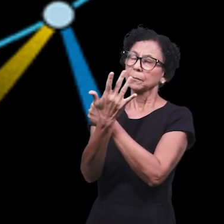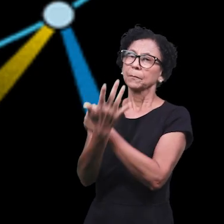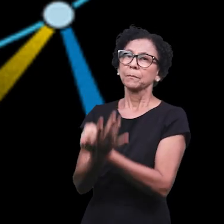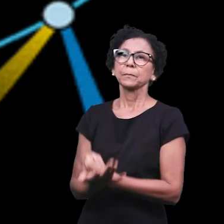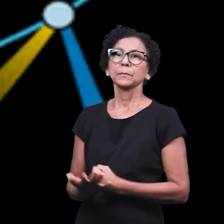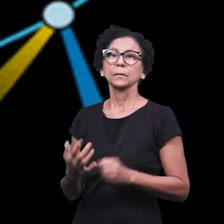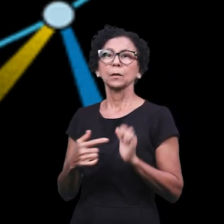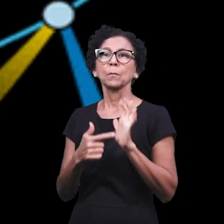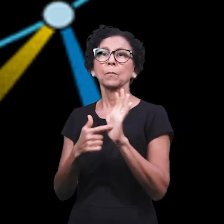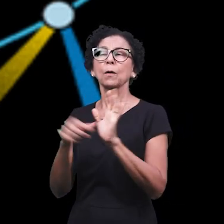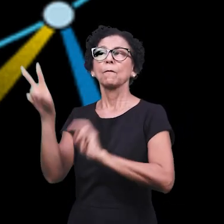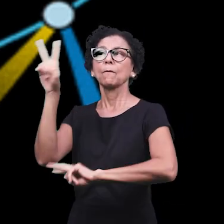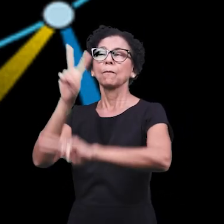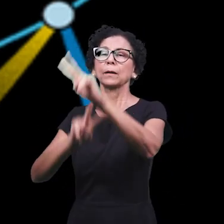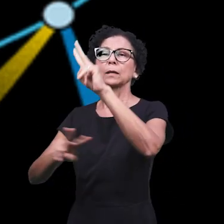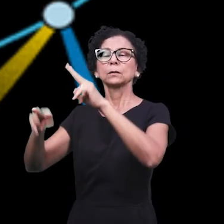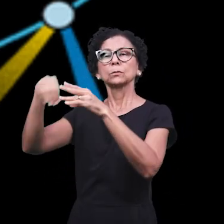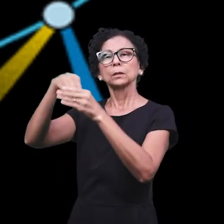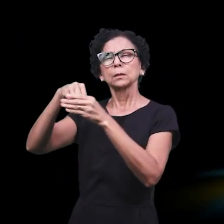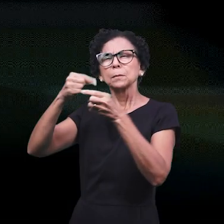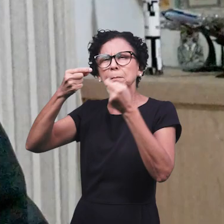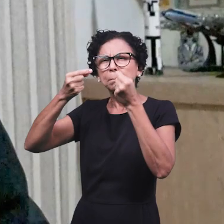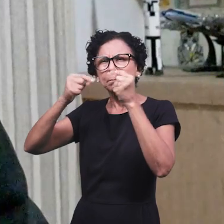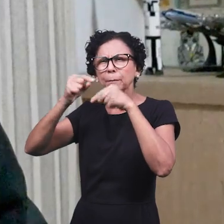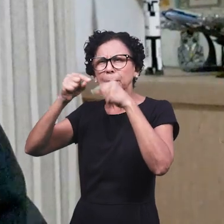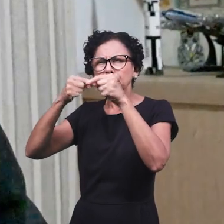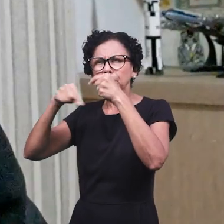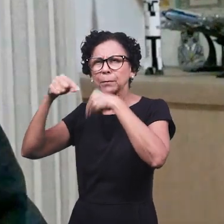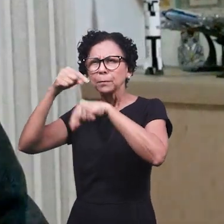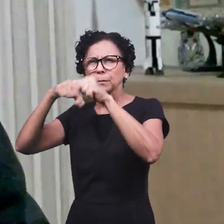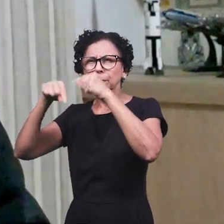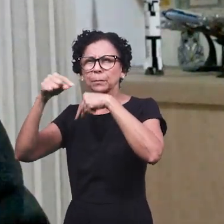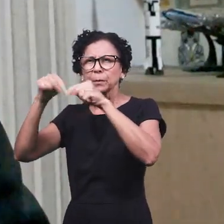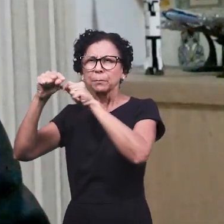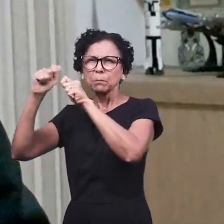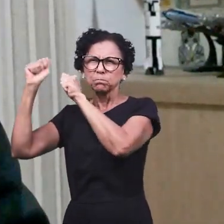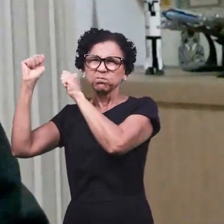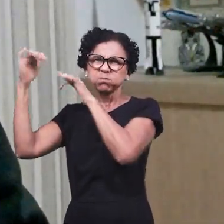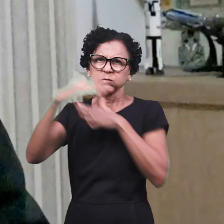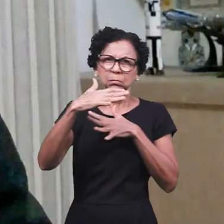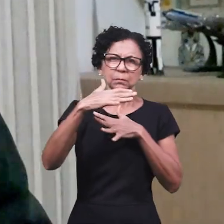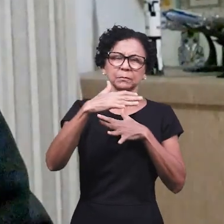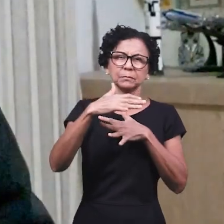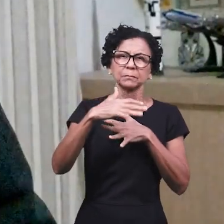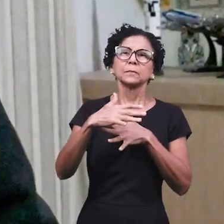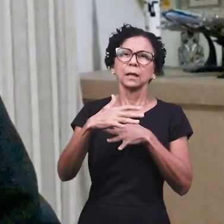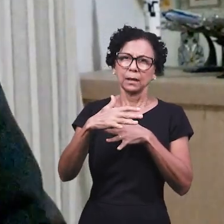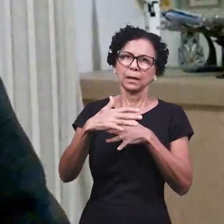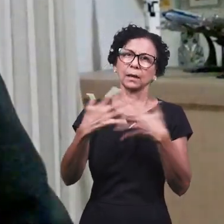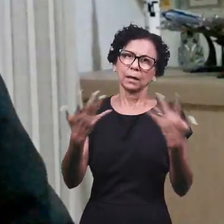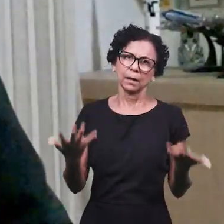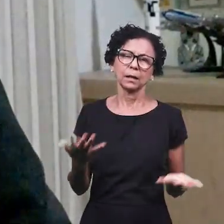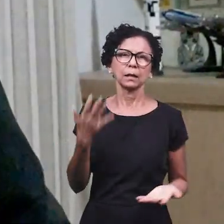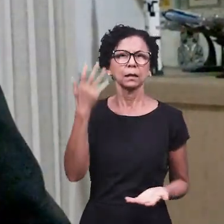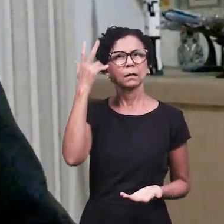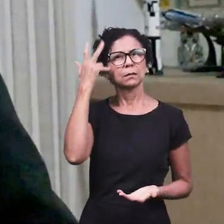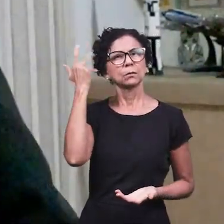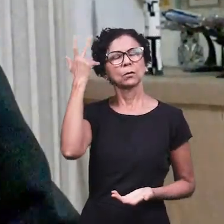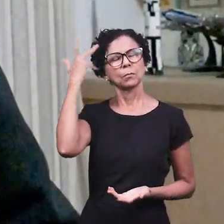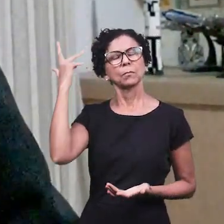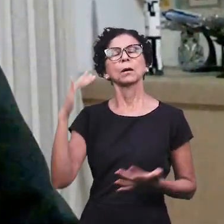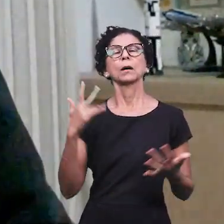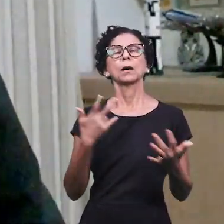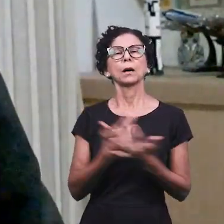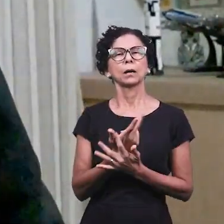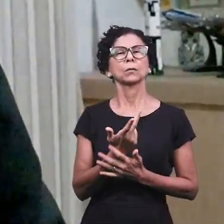que existe esse vento solar, que são partículas em alta velocidade que saem do Sol.